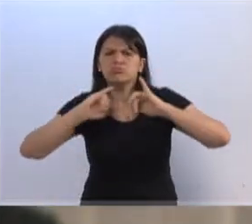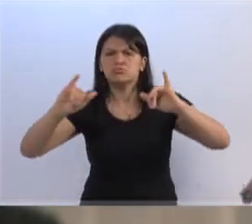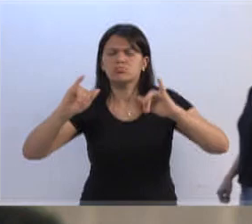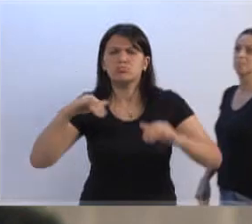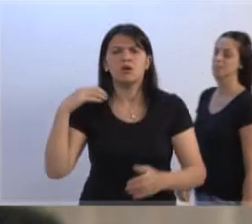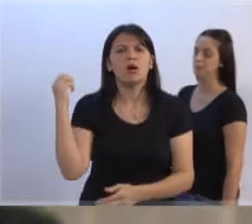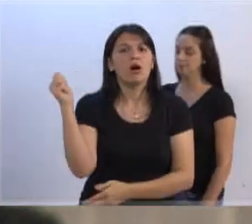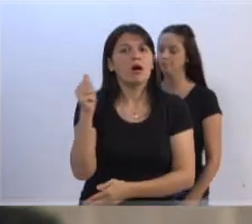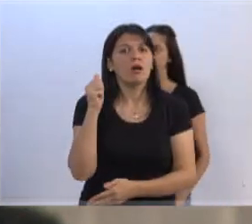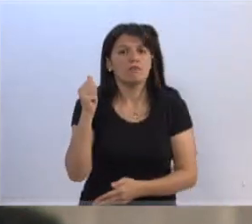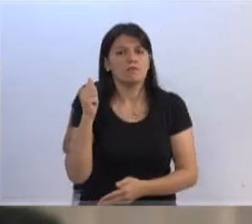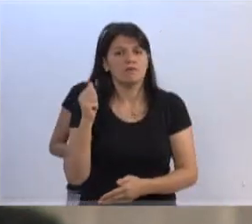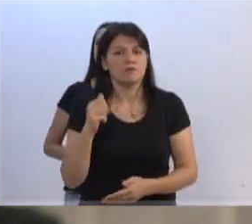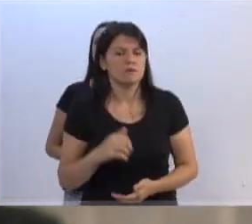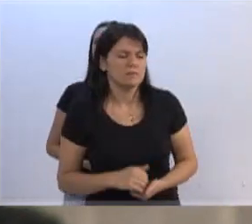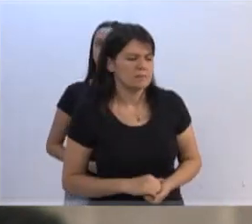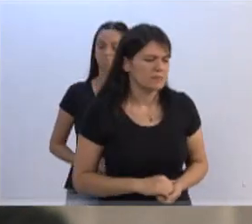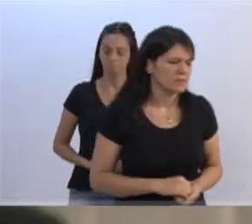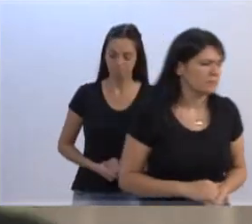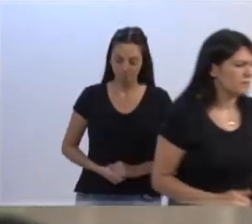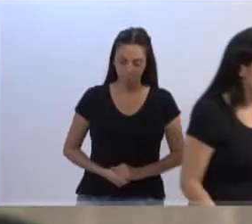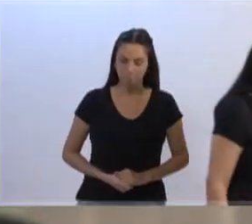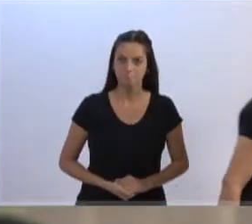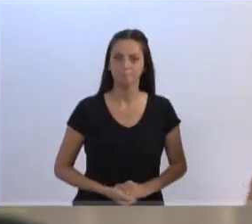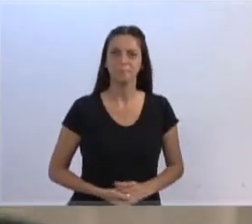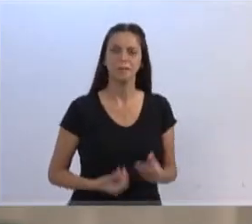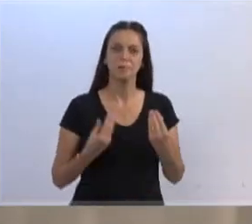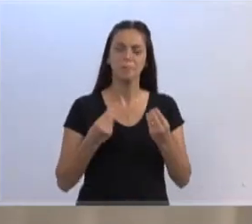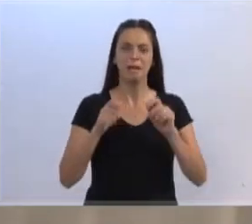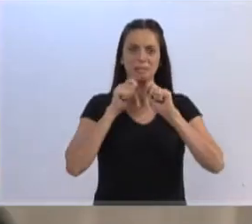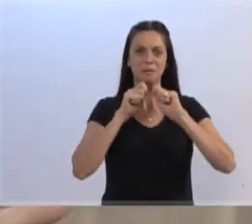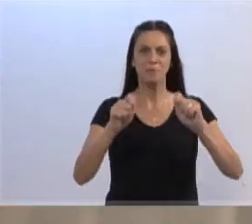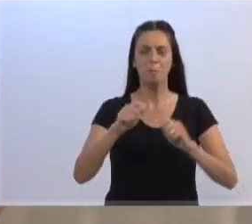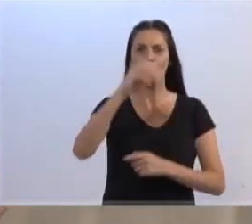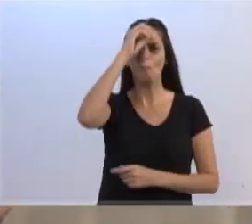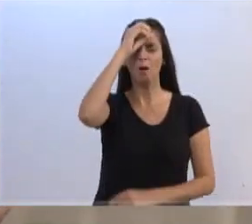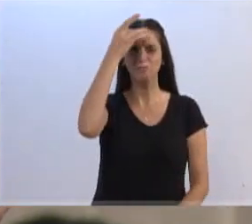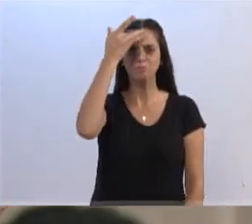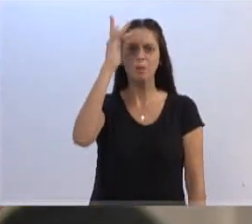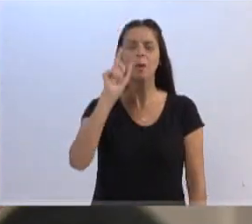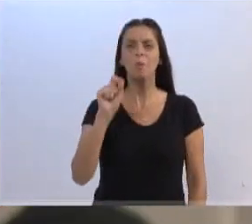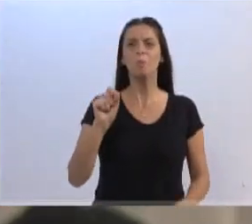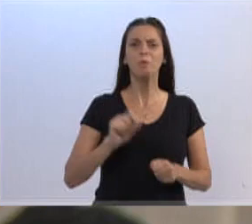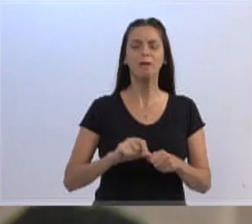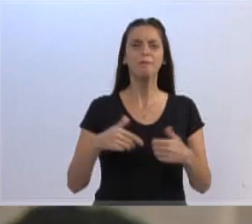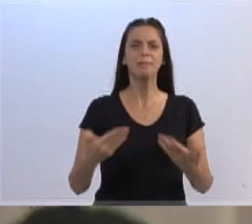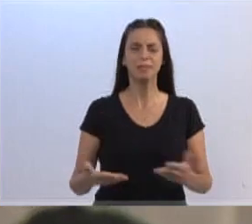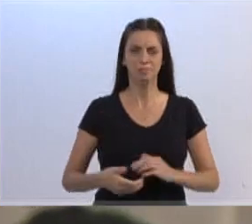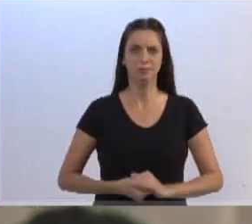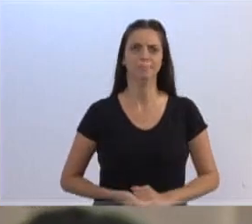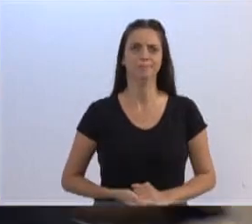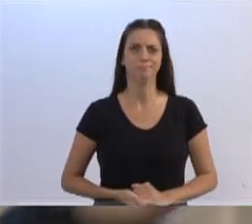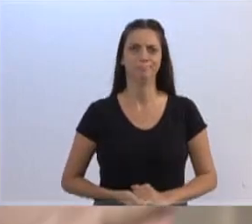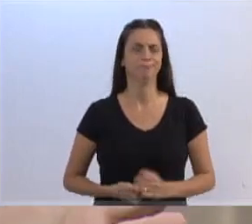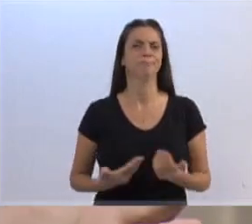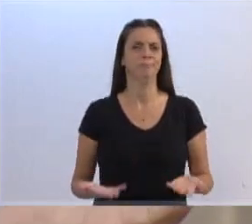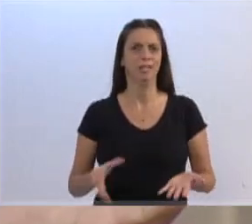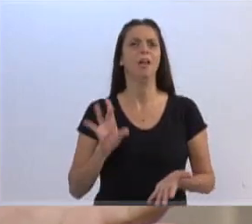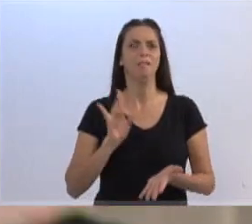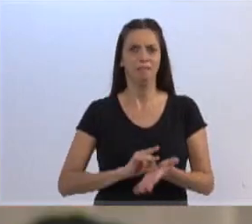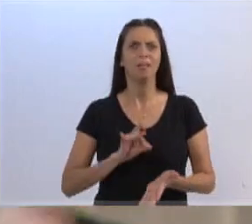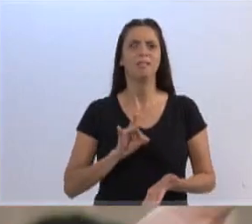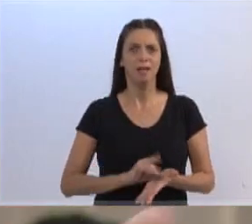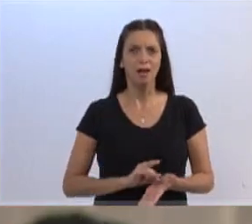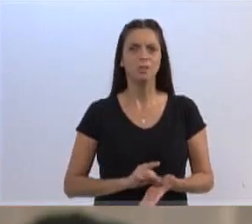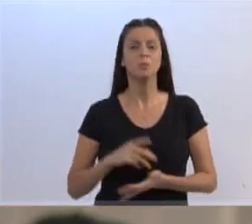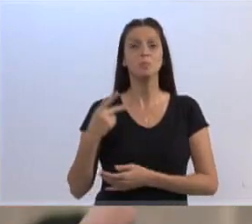agravante. E me admira a assessoria não saber o que está fazendo. Está colocando em risco o